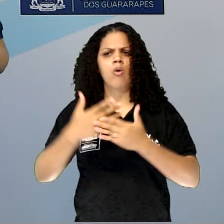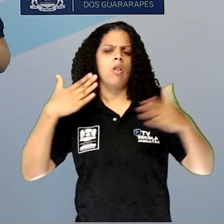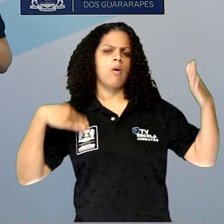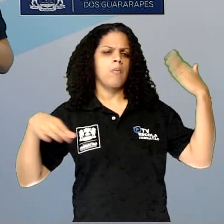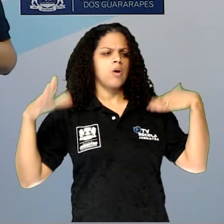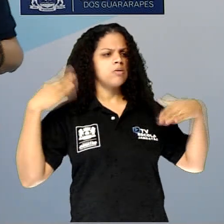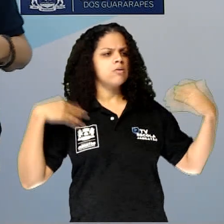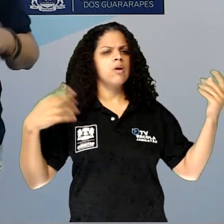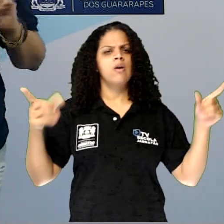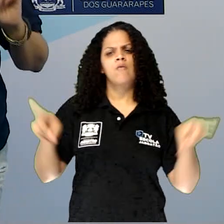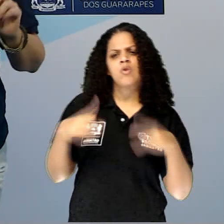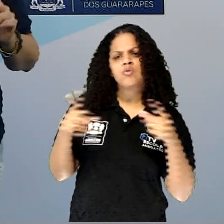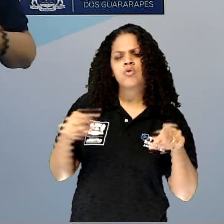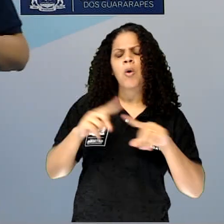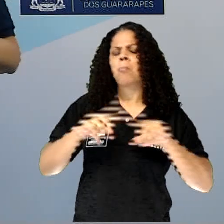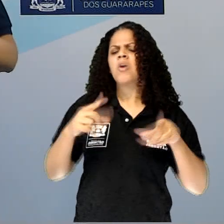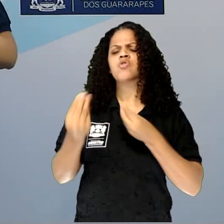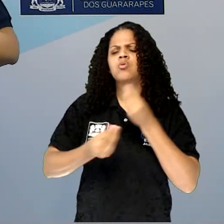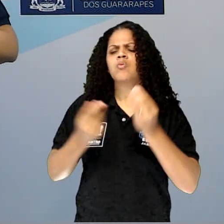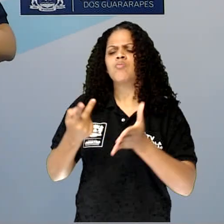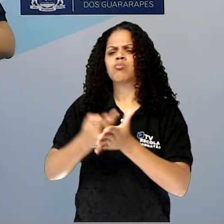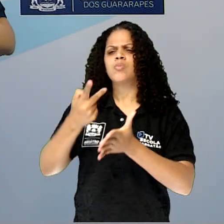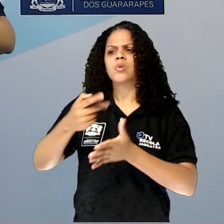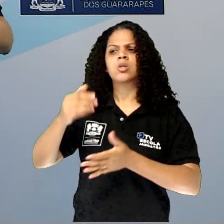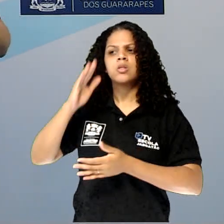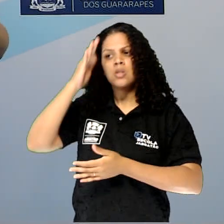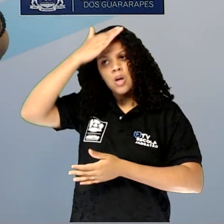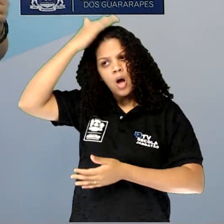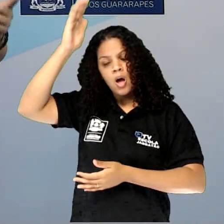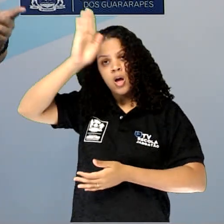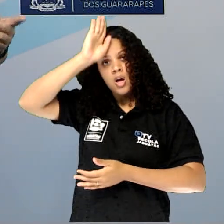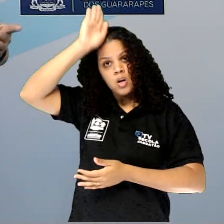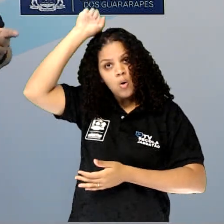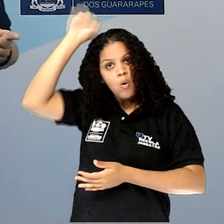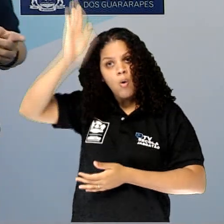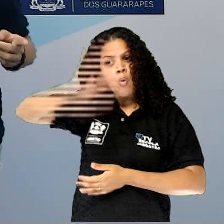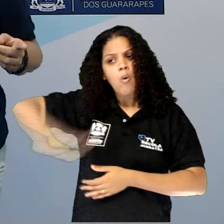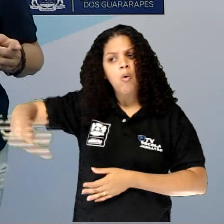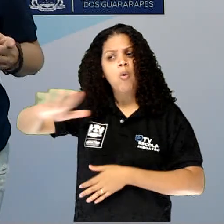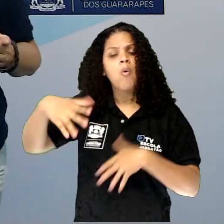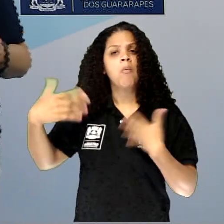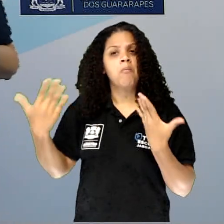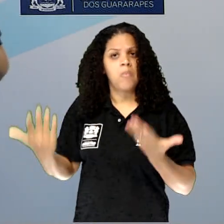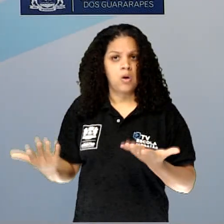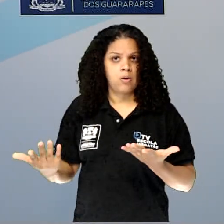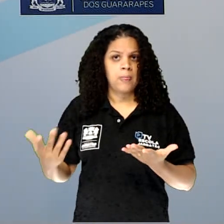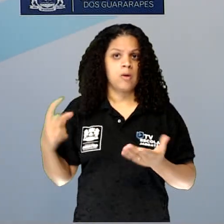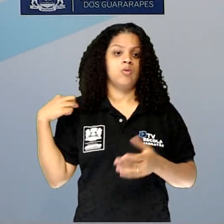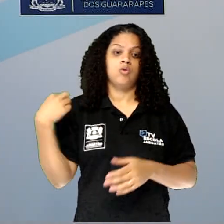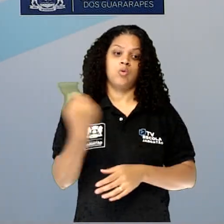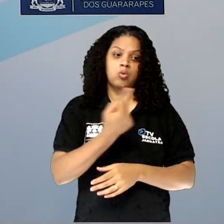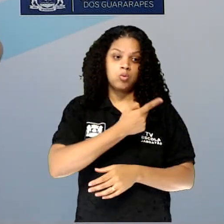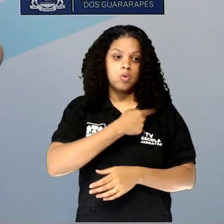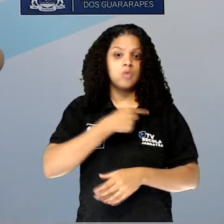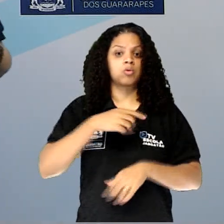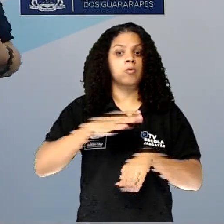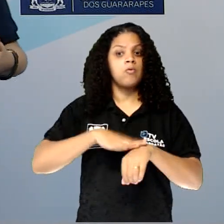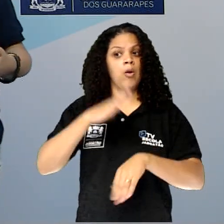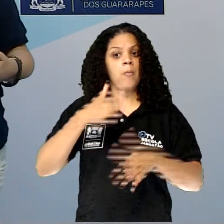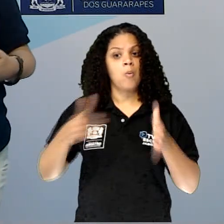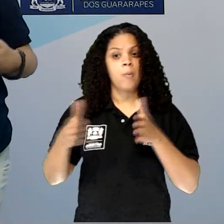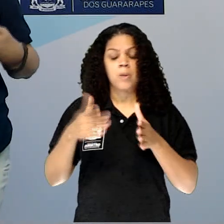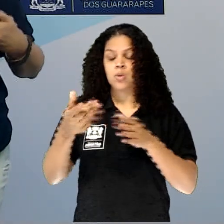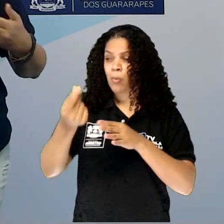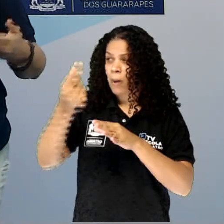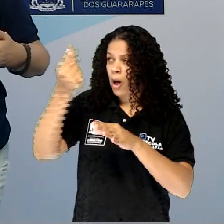Roma, Lembrem-se que nós estamos falando de um longo período, de mais de 1000 anos, então estamos sendo